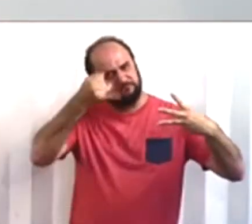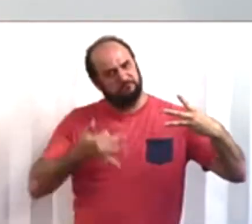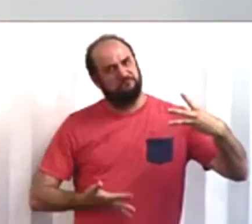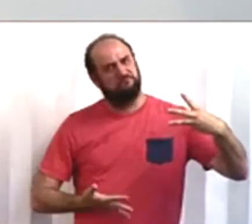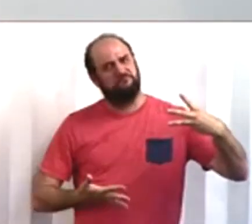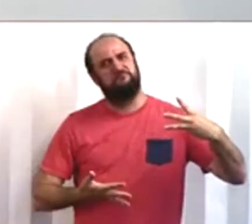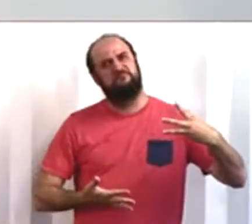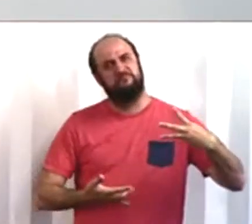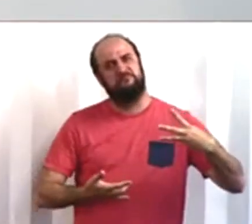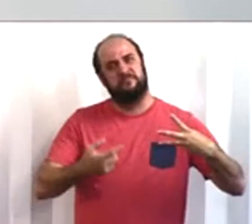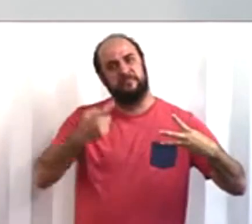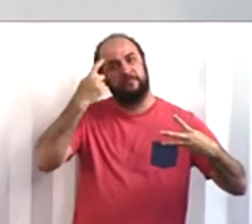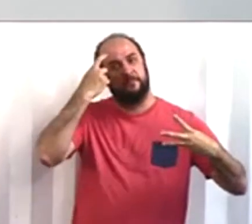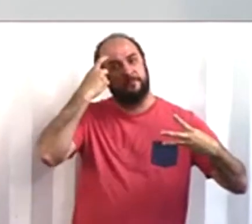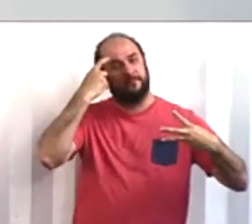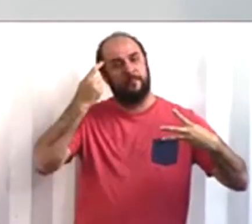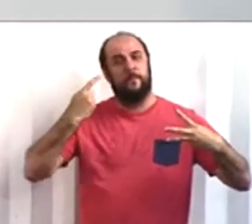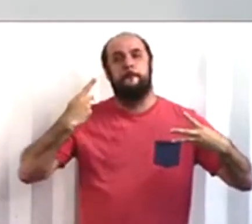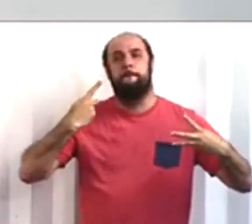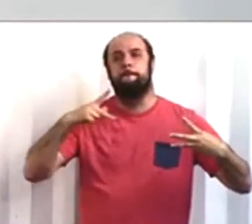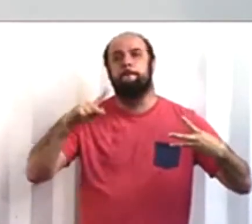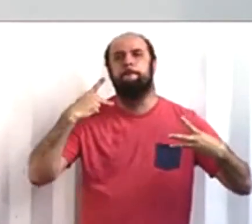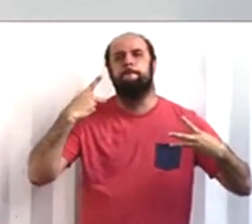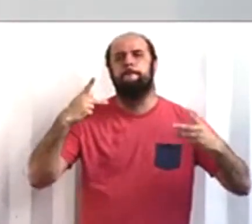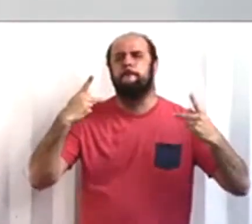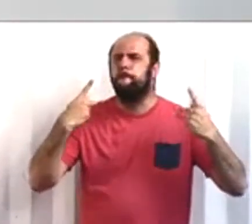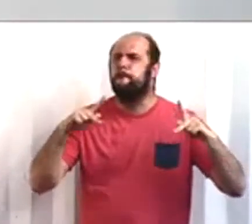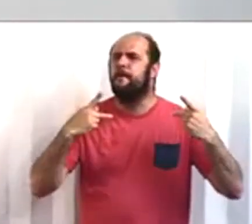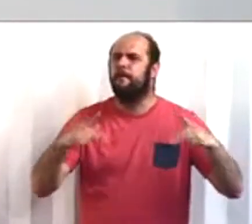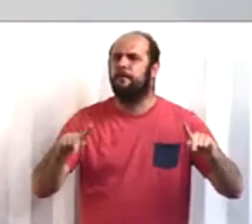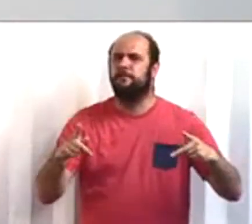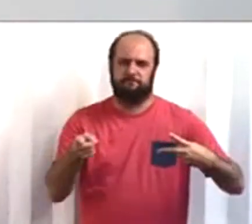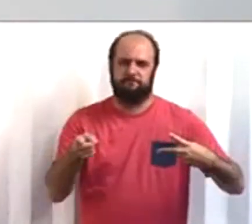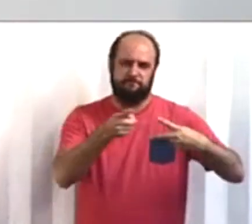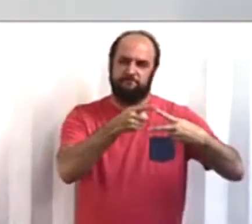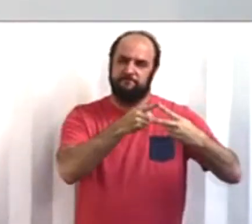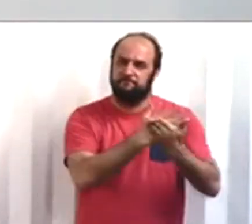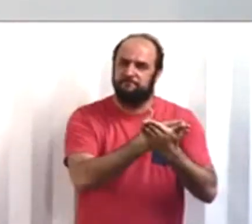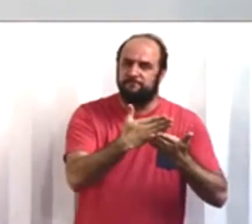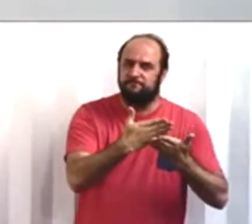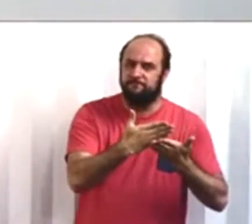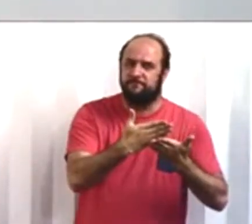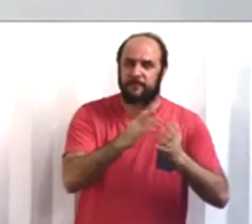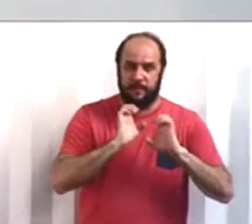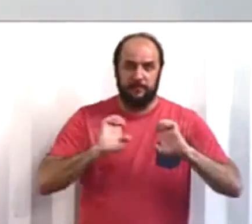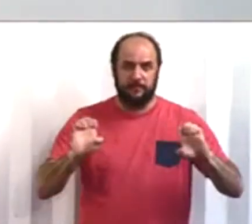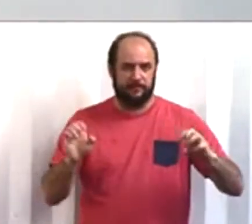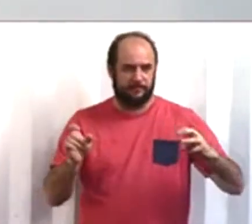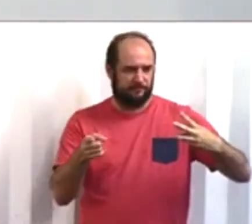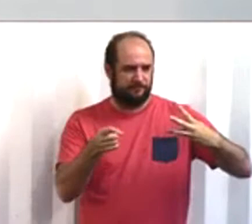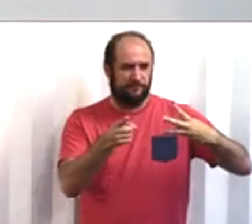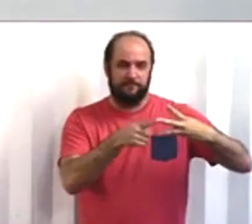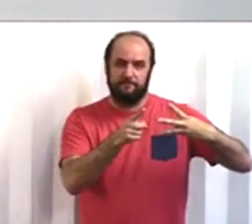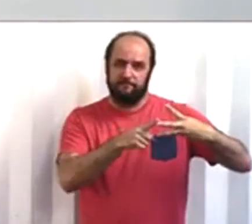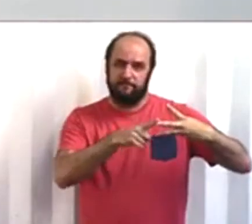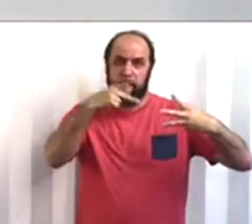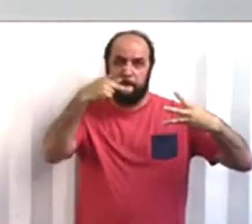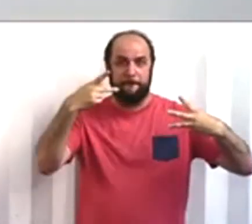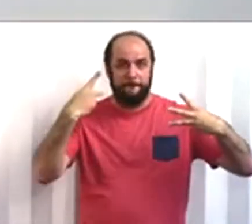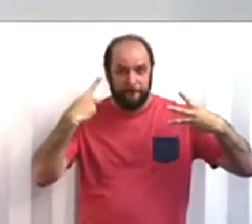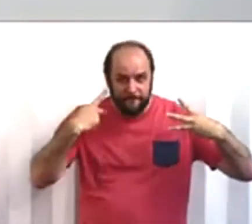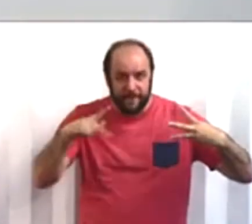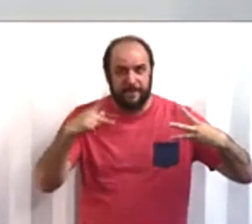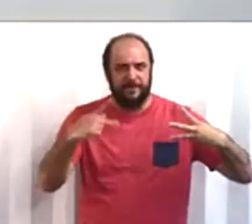vocês é o senso da pregação. O princípio é do Evangelho, a pregação, que também começa com P, é de